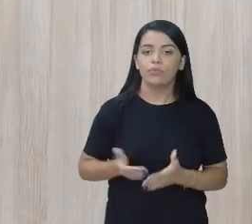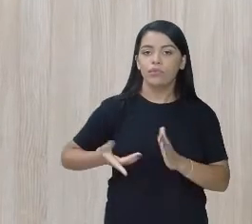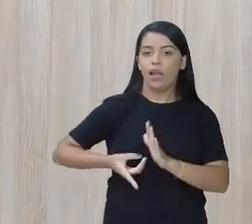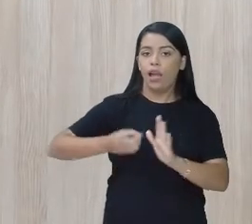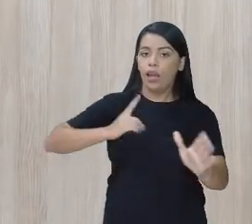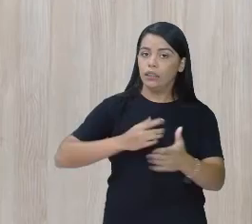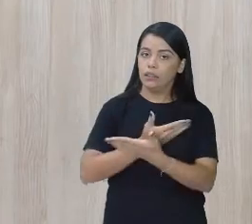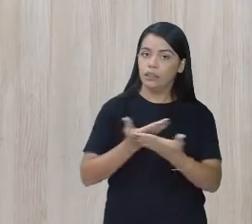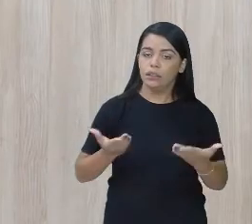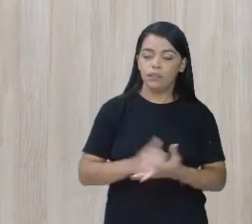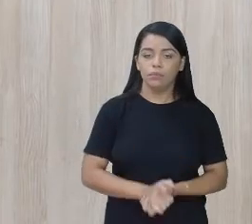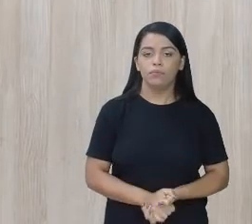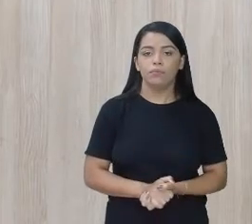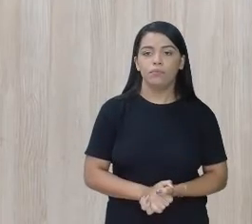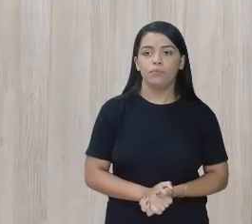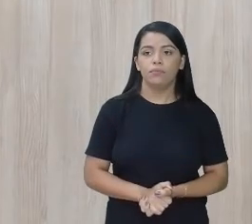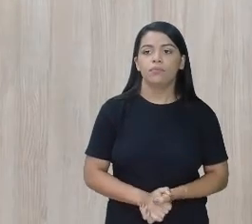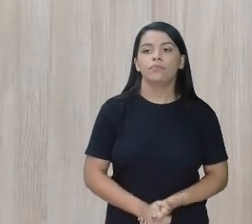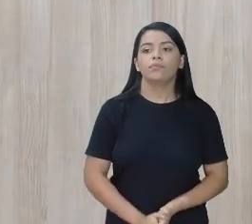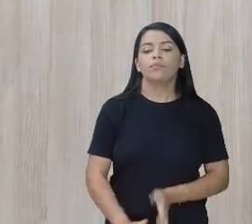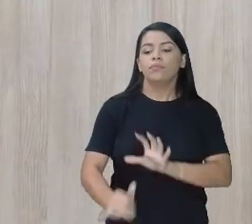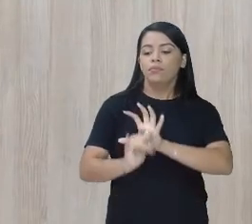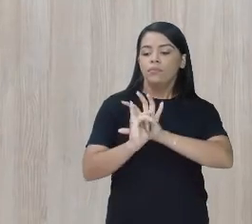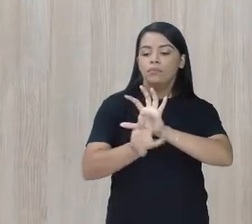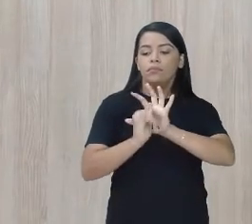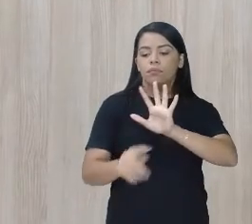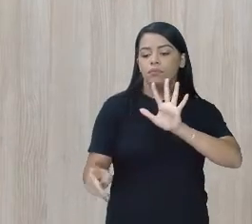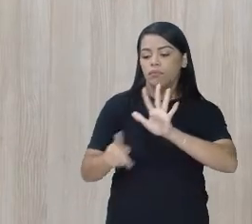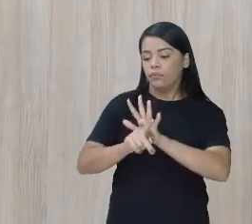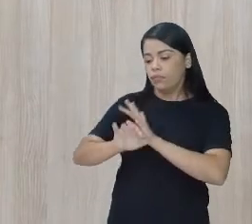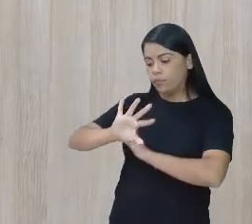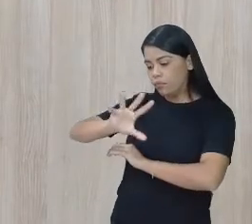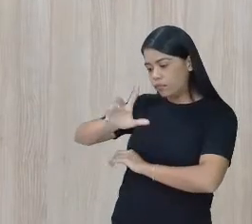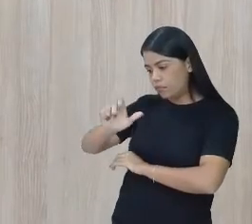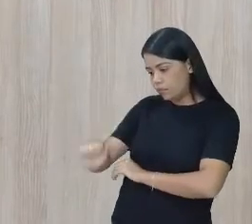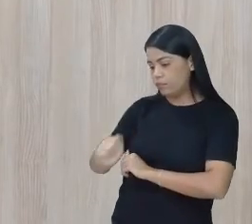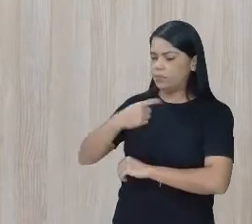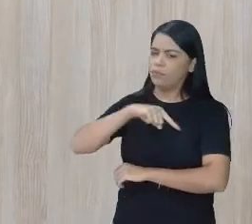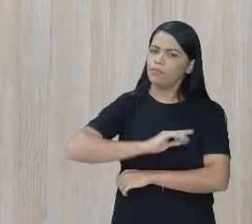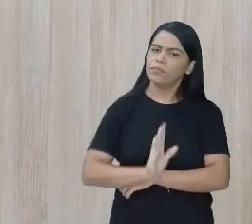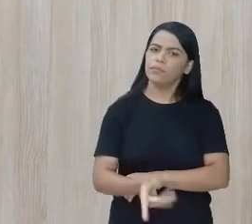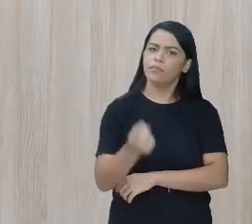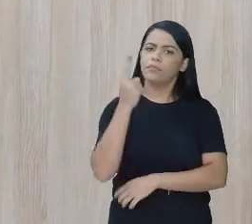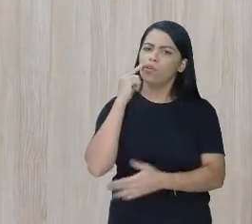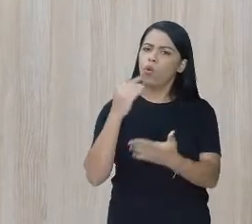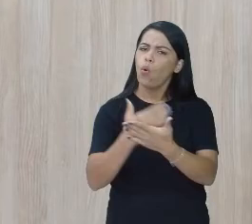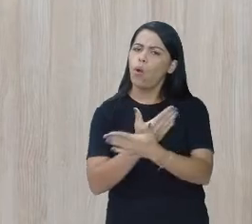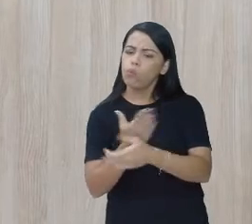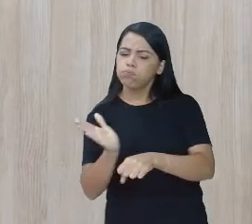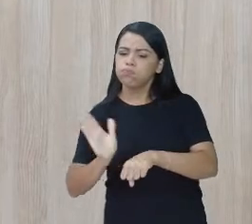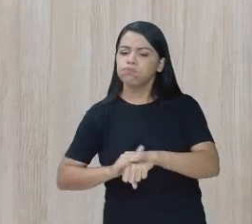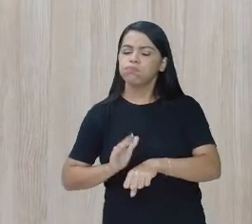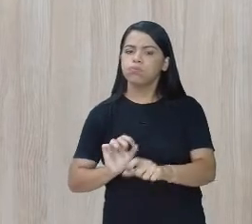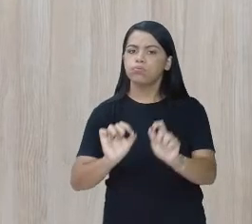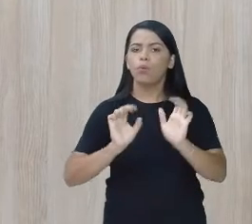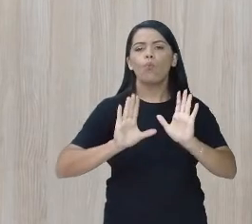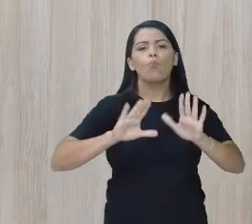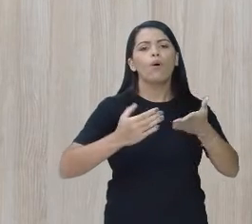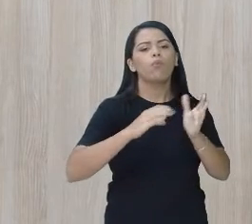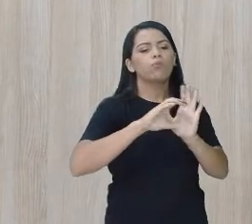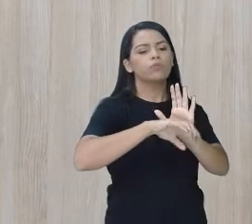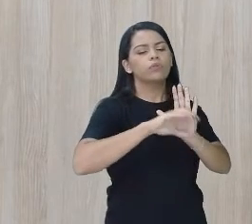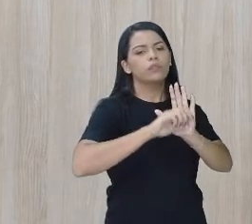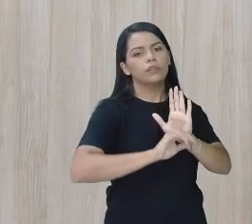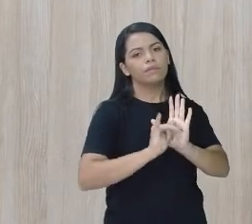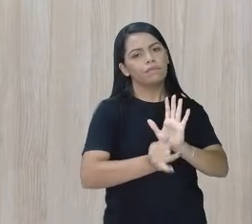antevi. São as fábulas africanas, minha gente. A gente já viu em algum momento o conceito de fábulas,